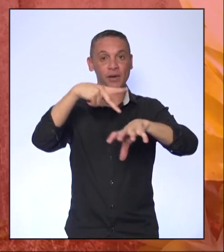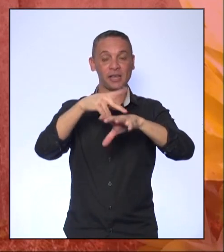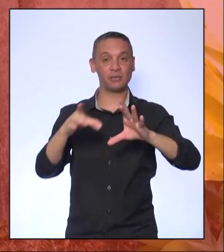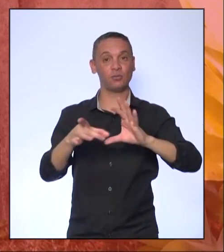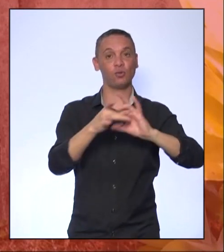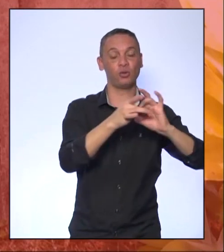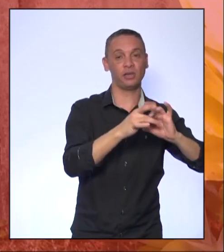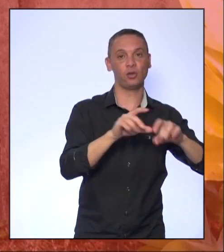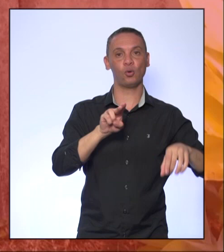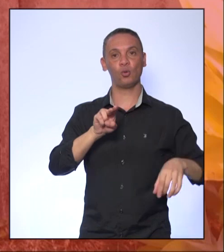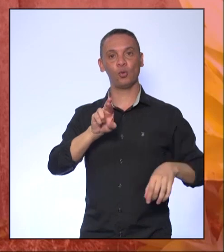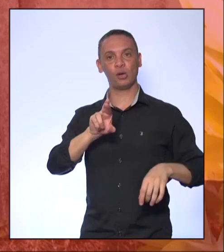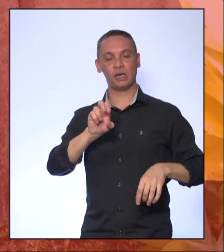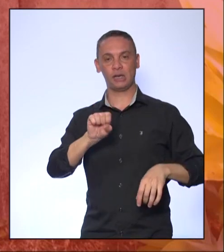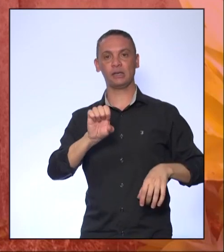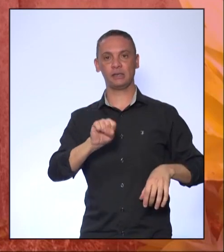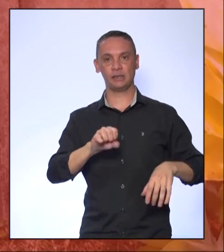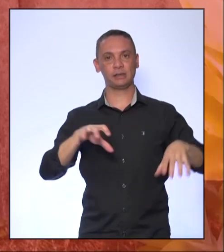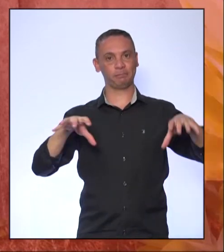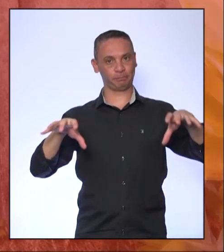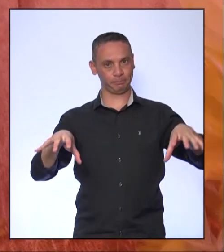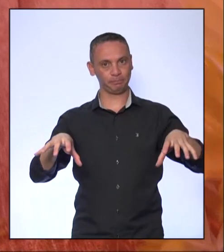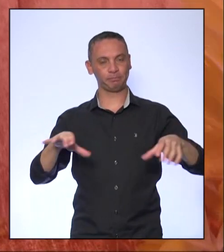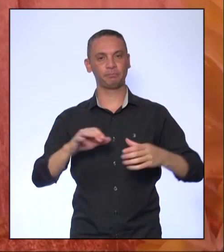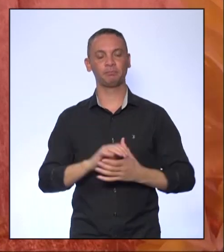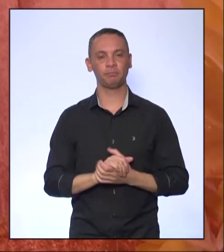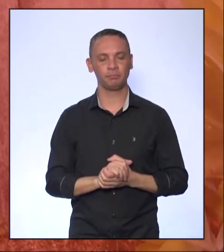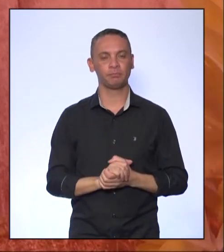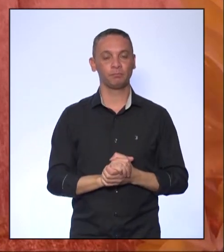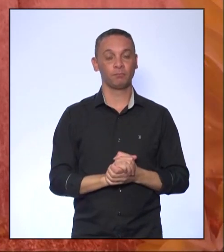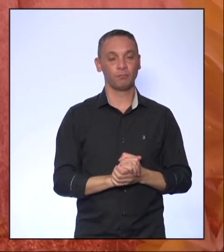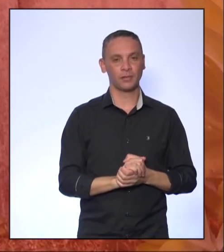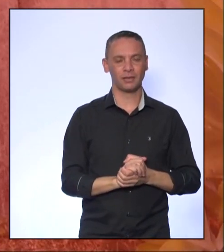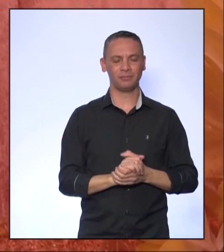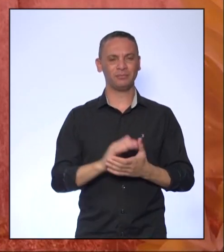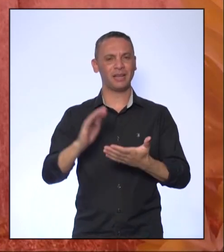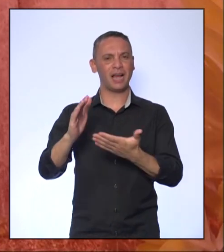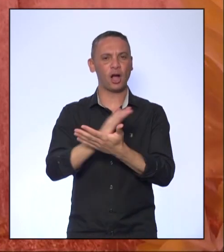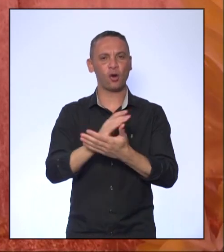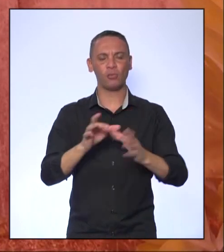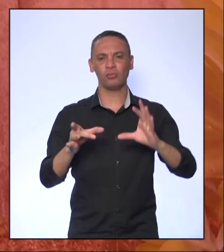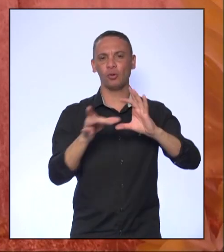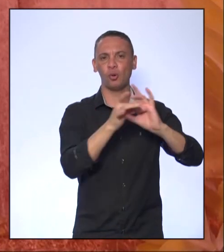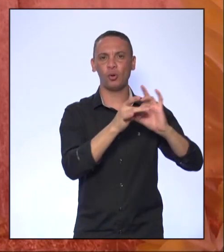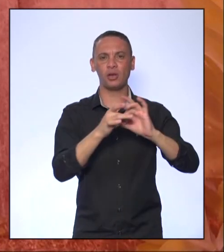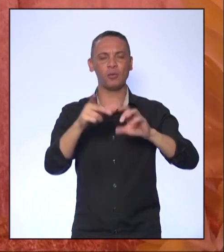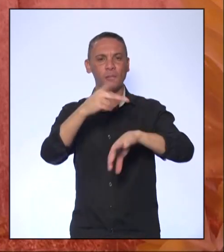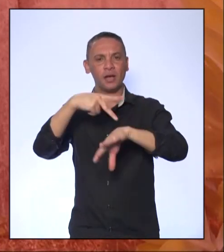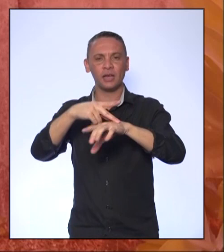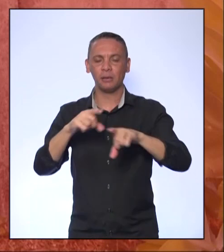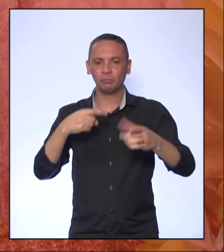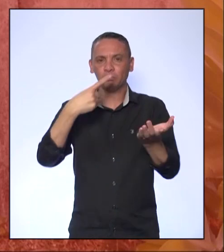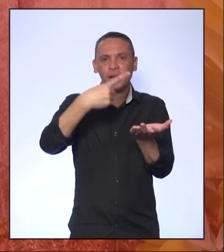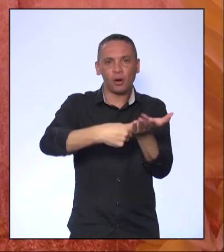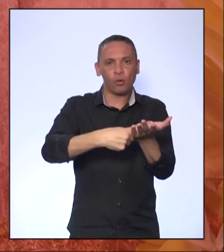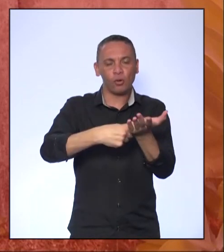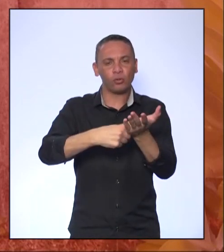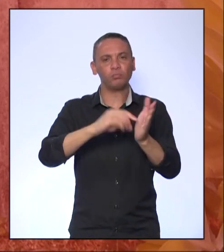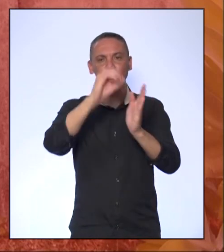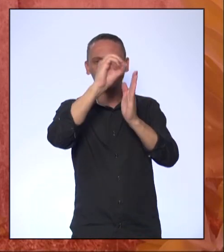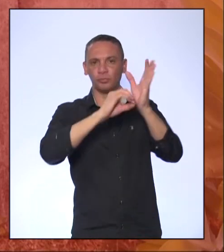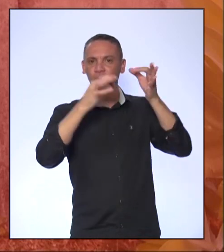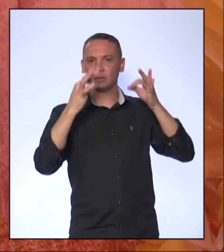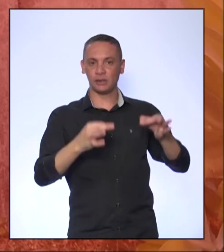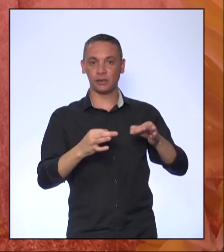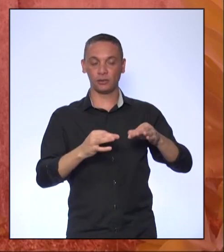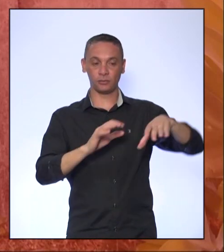União Soviética e ao sistema socialista. Algumas dessas associações envolviam acordos oficiais. O